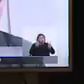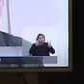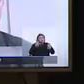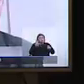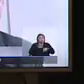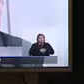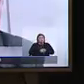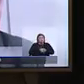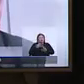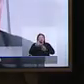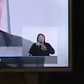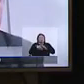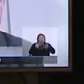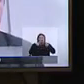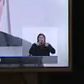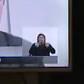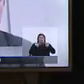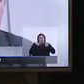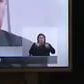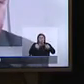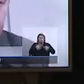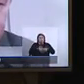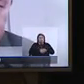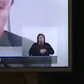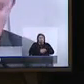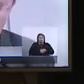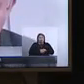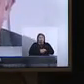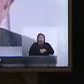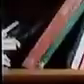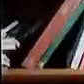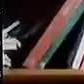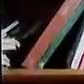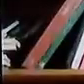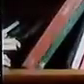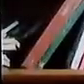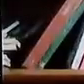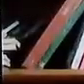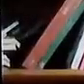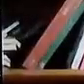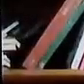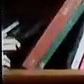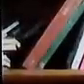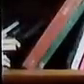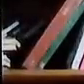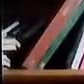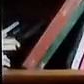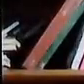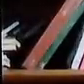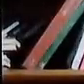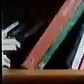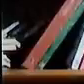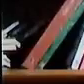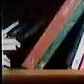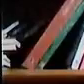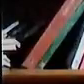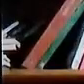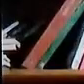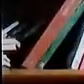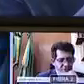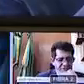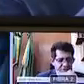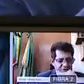debateram as limitações e alcances do ensino remoto e os impactos pedagógicos emocionais e